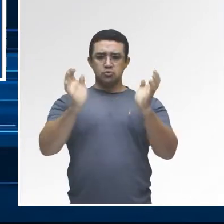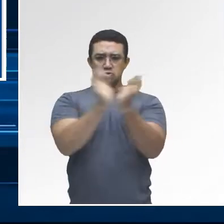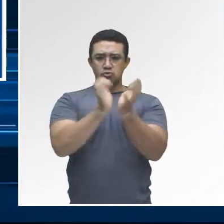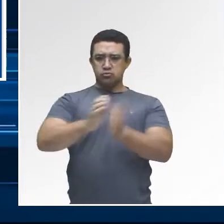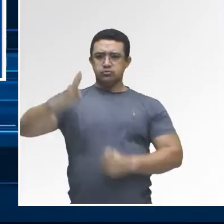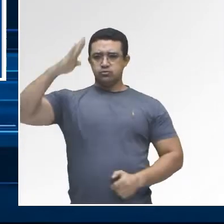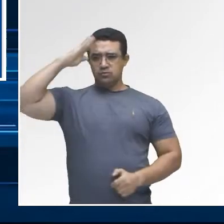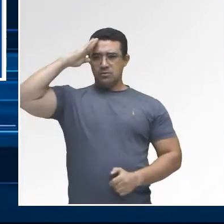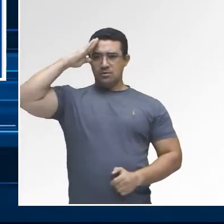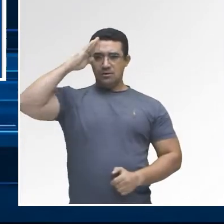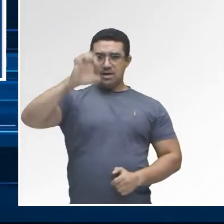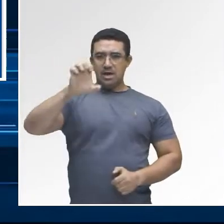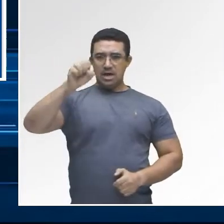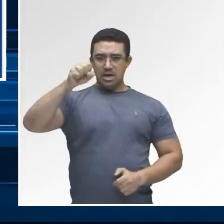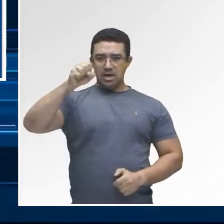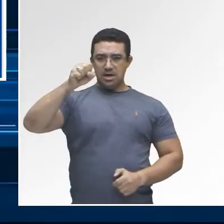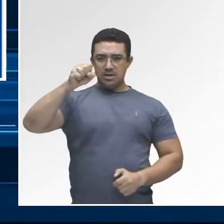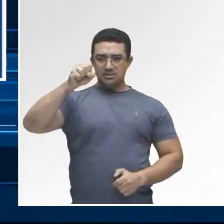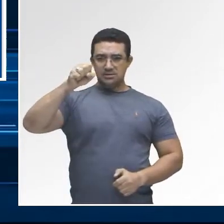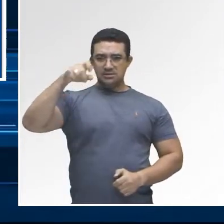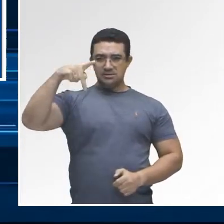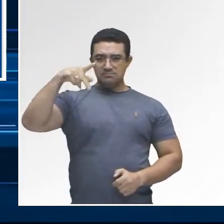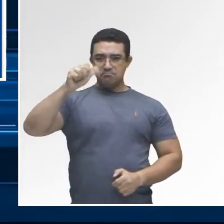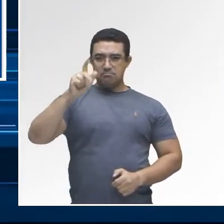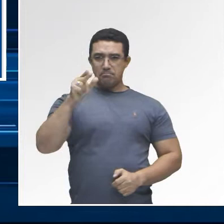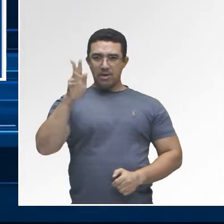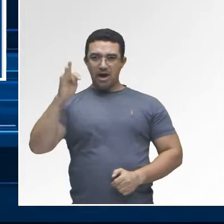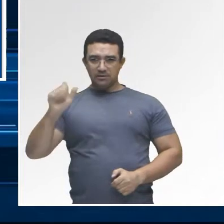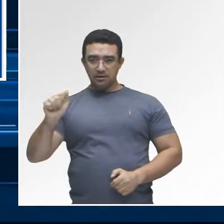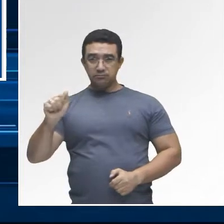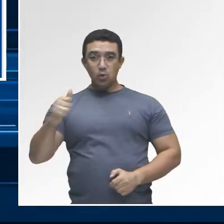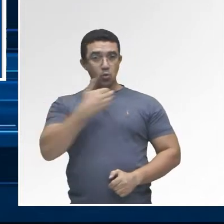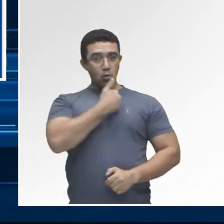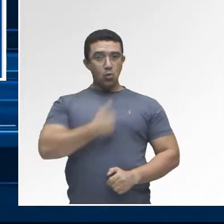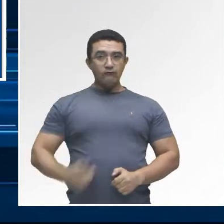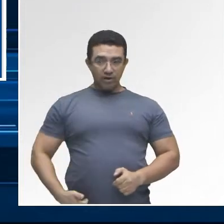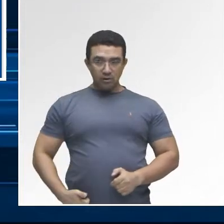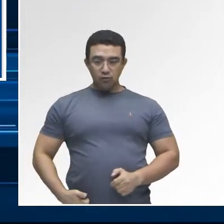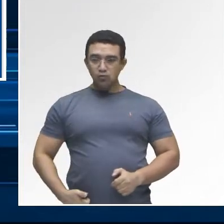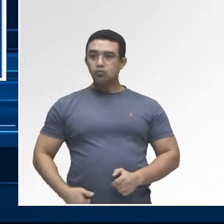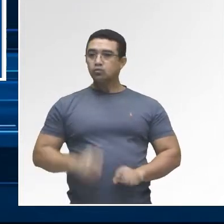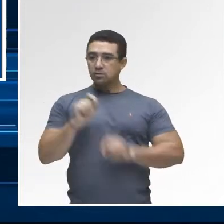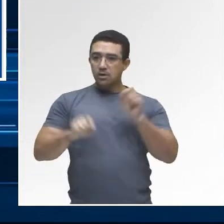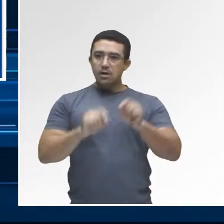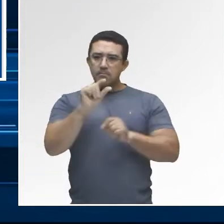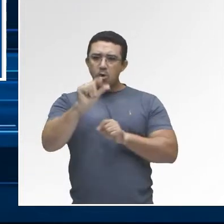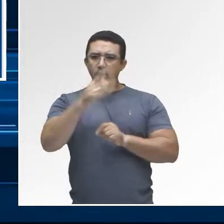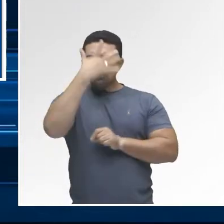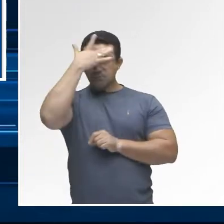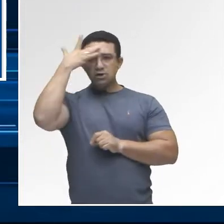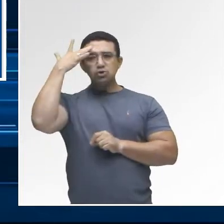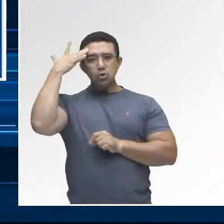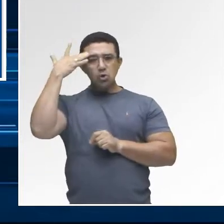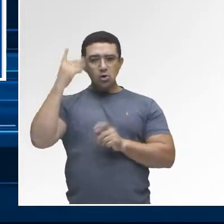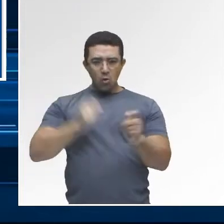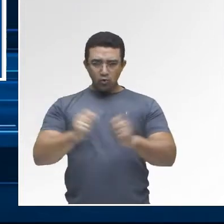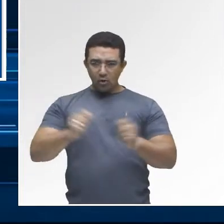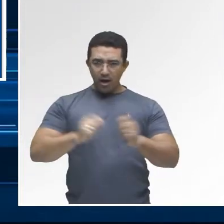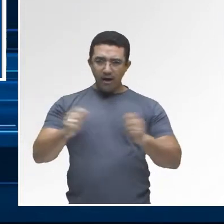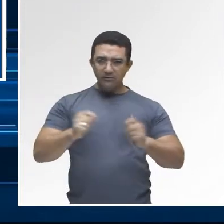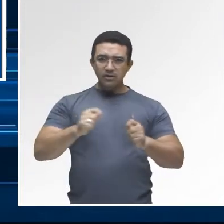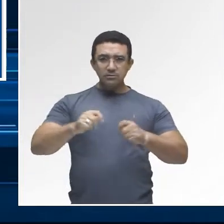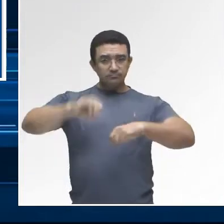cidade oligárquica, ou seja, o governo estava nas mãos de poucas pessoas, e essa cidade vai ficar conhecida como